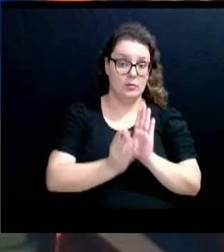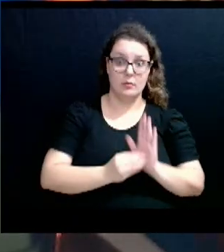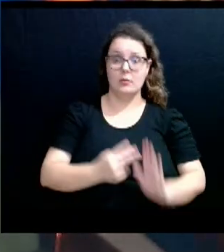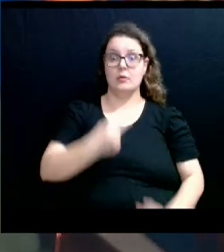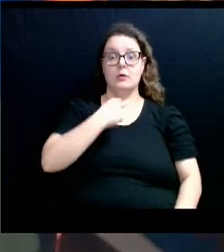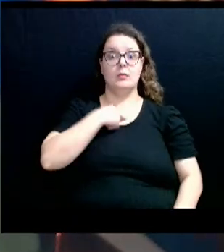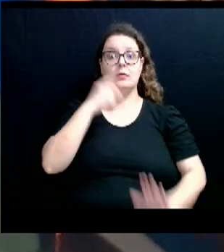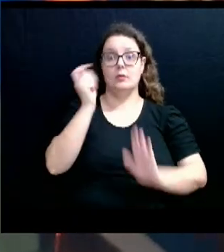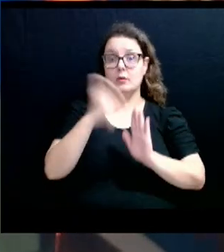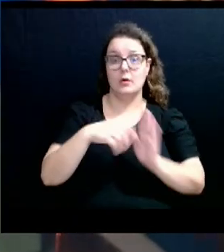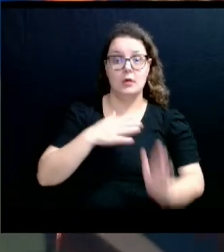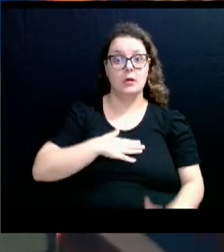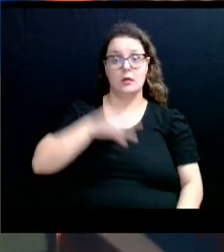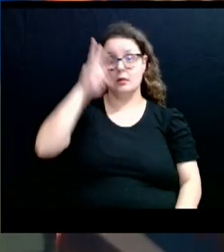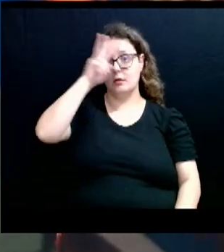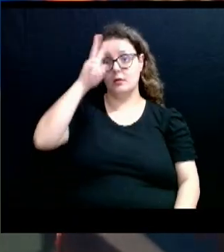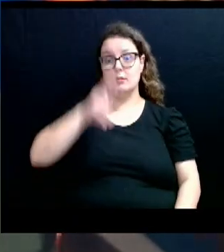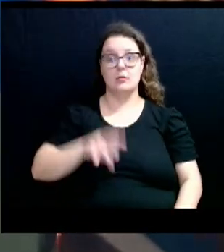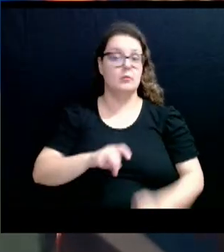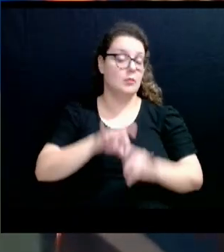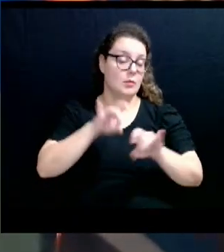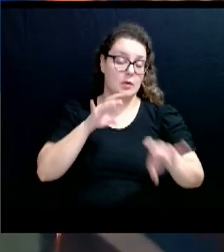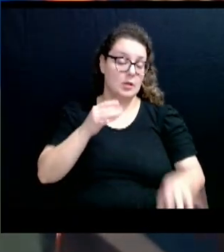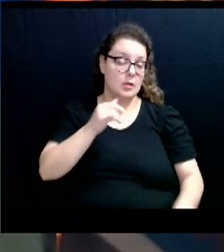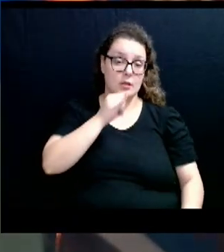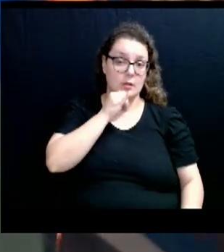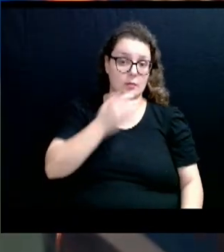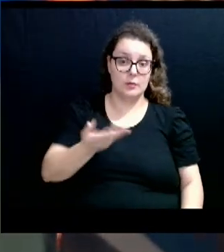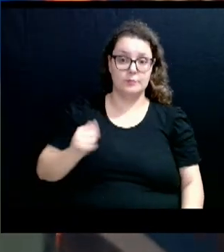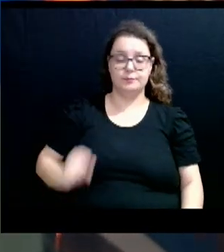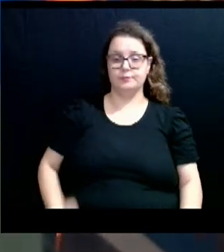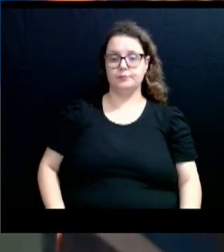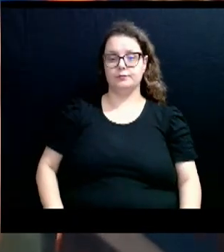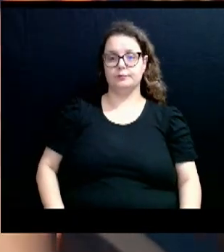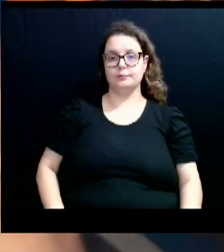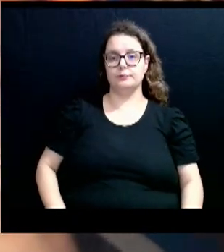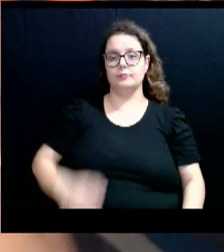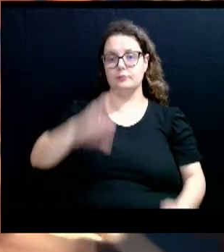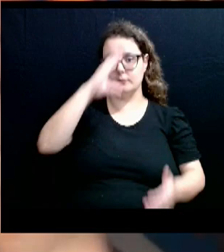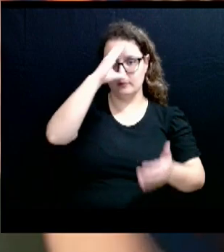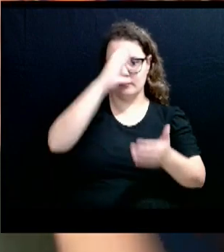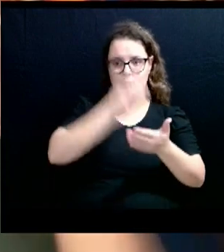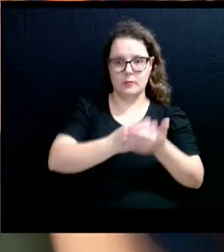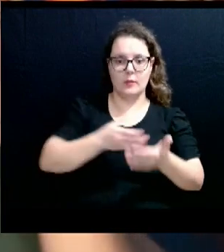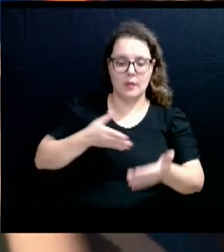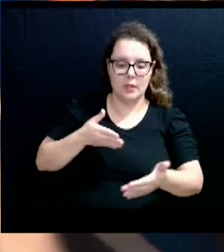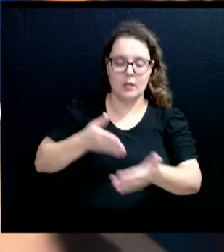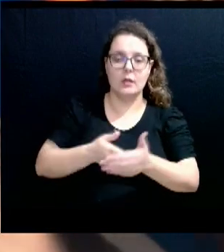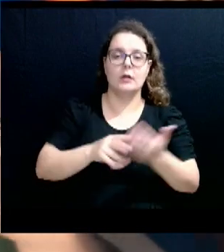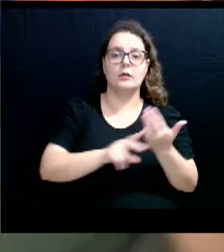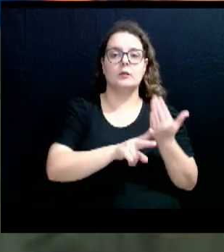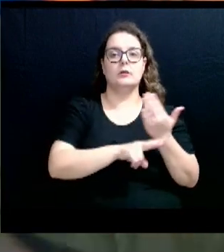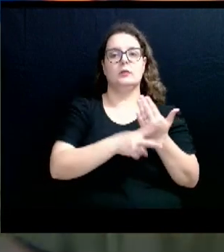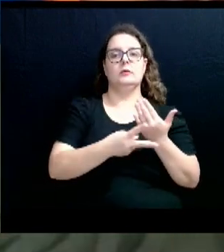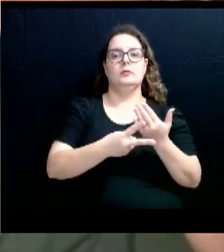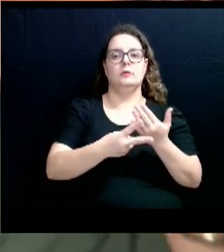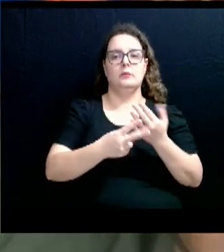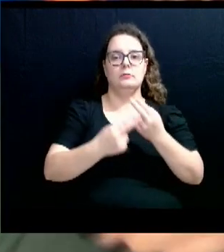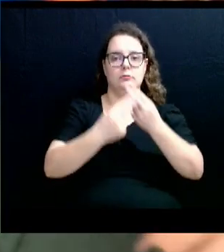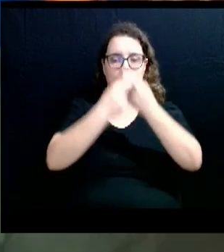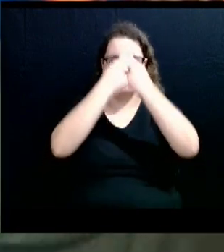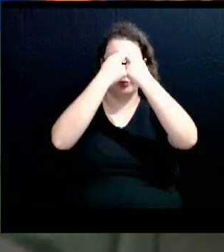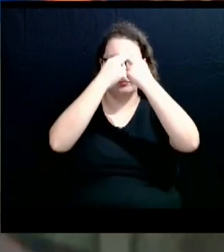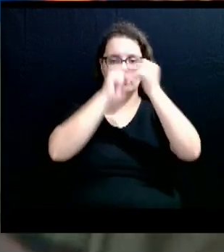história online, por exemplo. E aí a crença que limita. Aí gera o quê? Bloqueio na